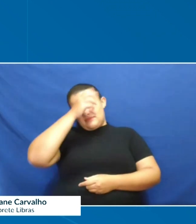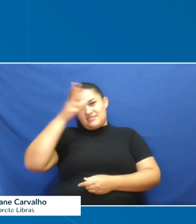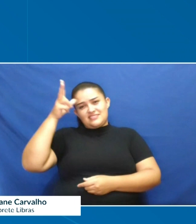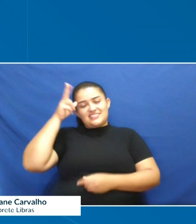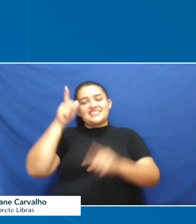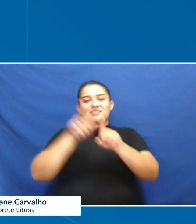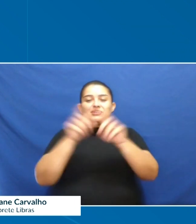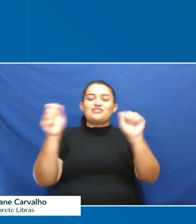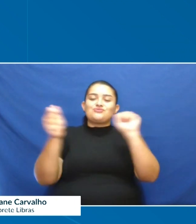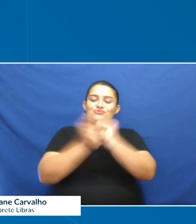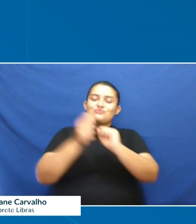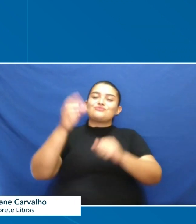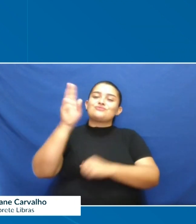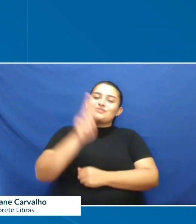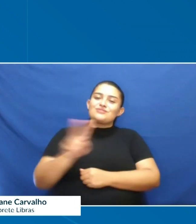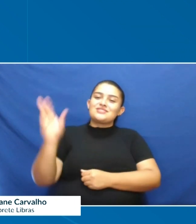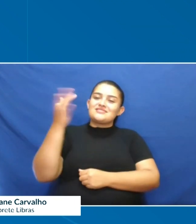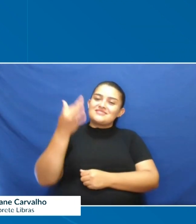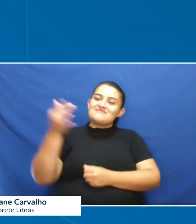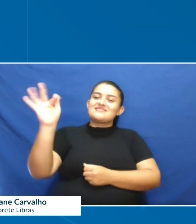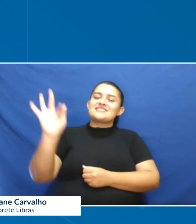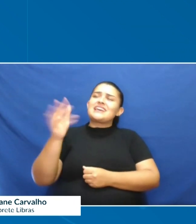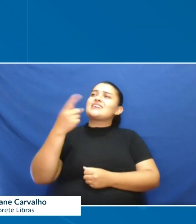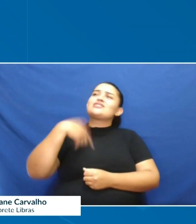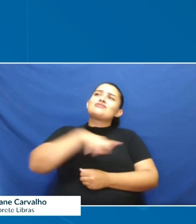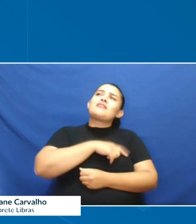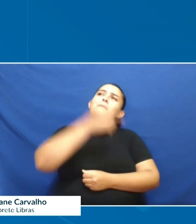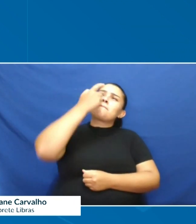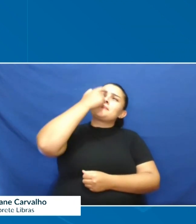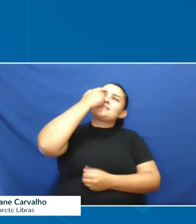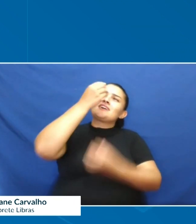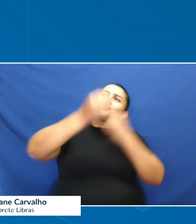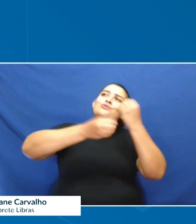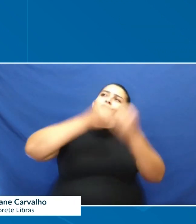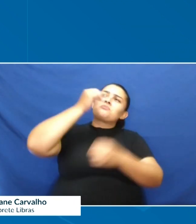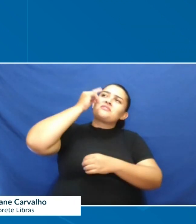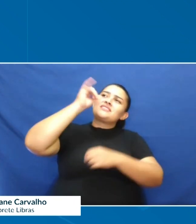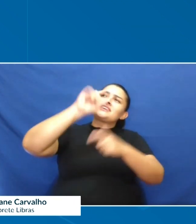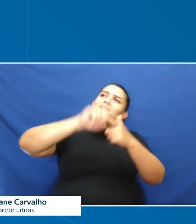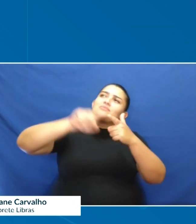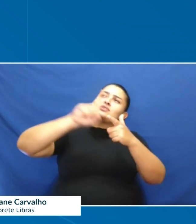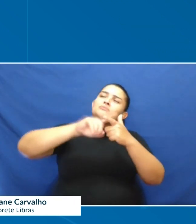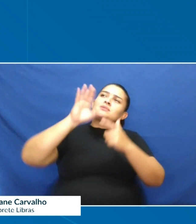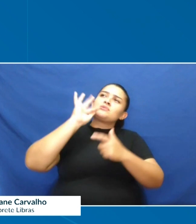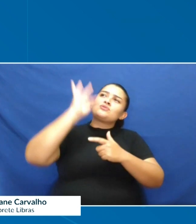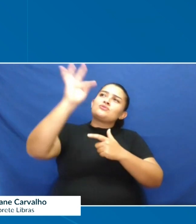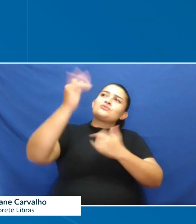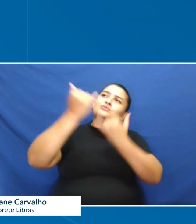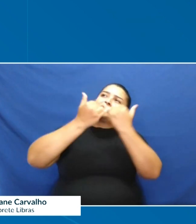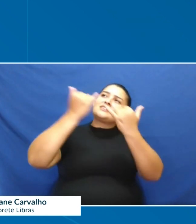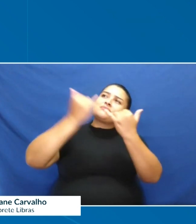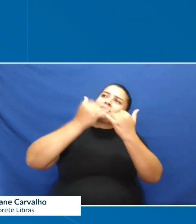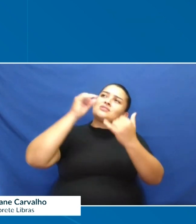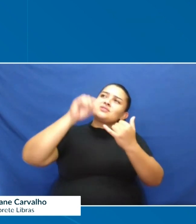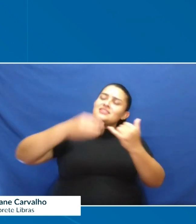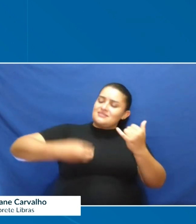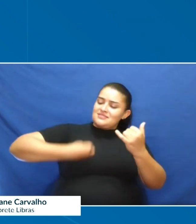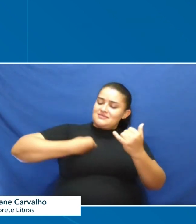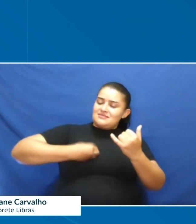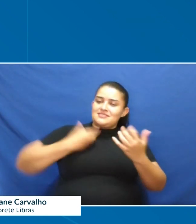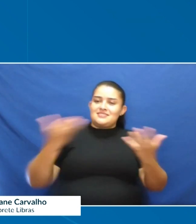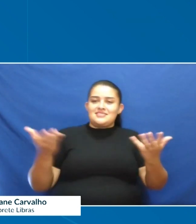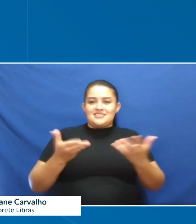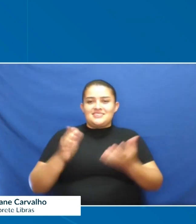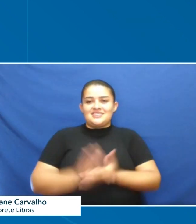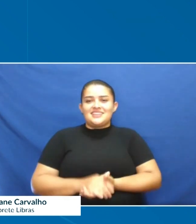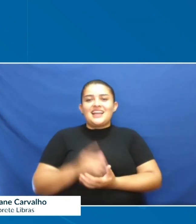universidade, e pensar como é que nós vamos nos prevenir no futuro para uma situação similar a essa. Bacana. Se você se lembra de